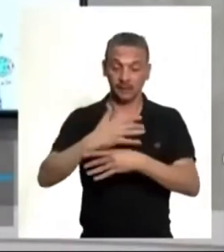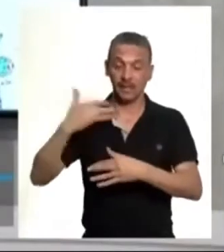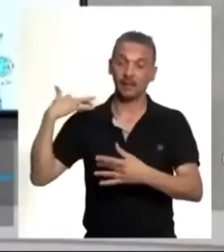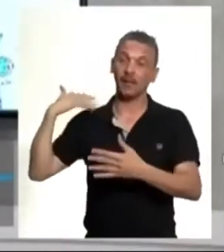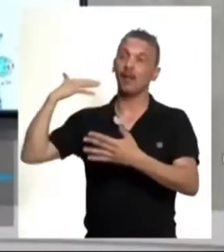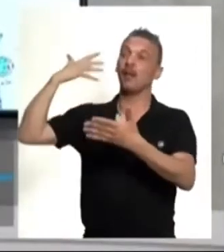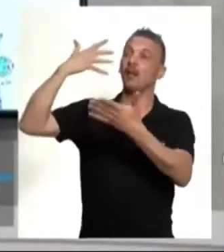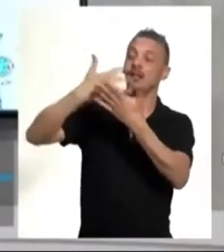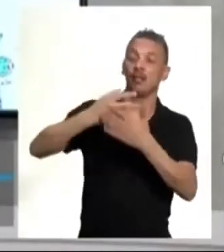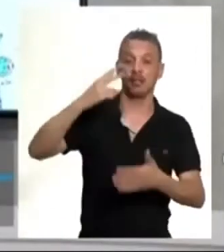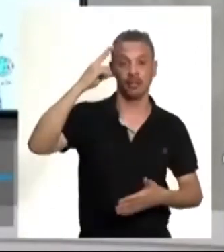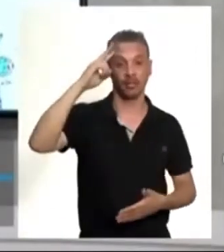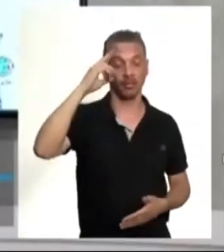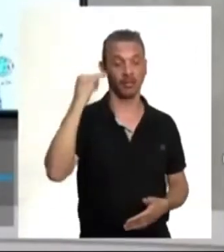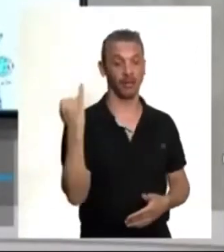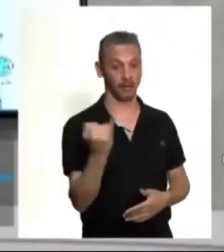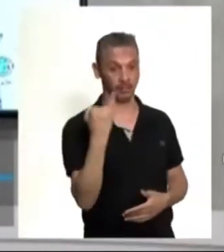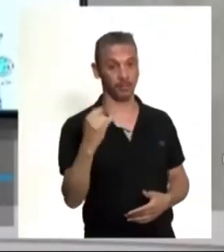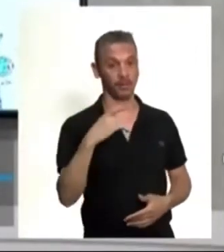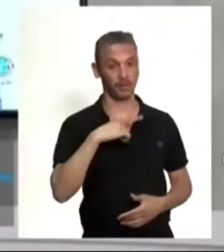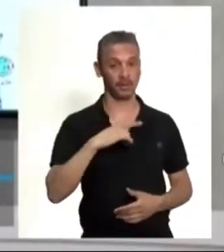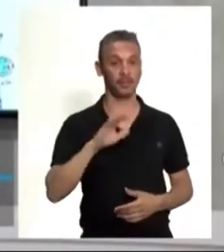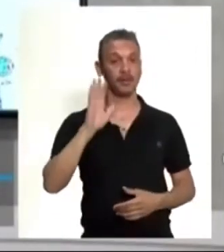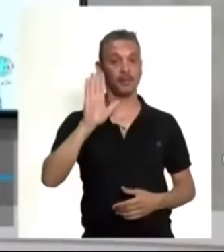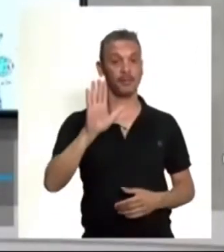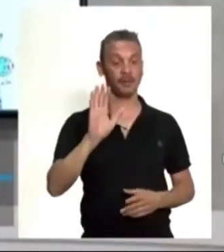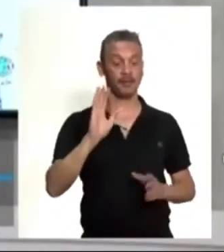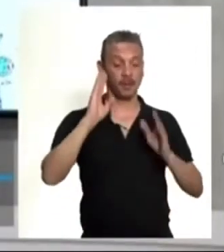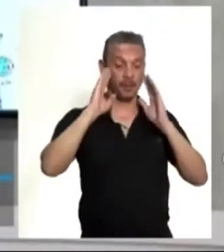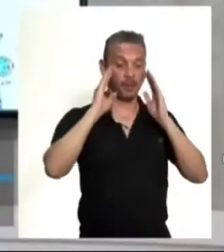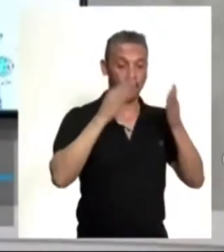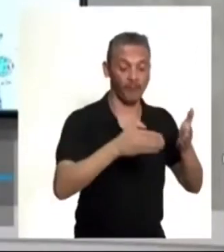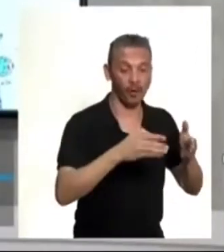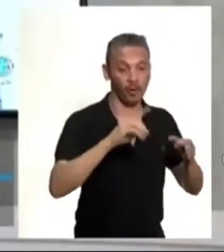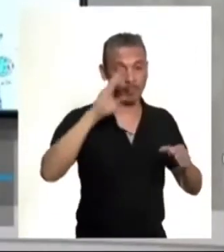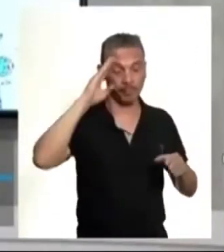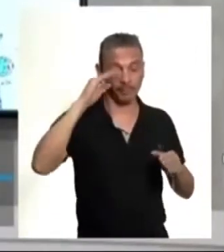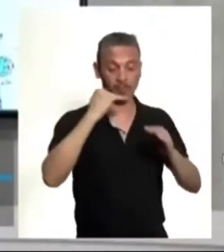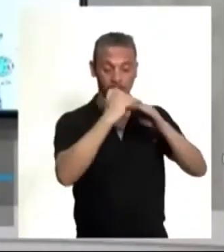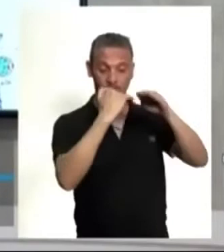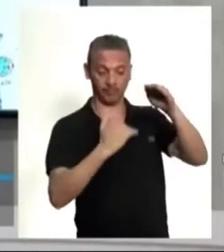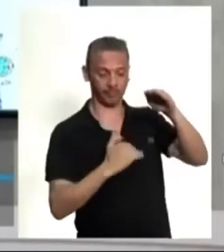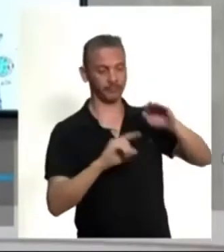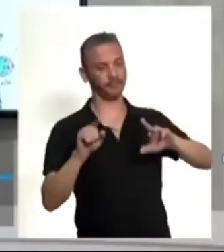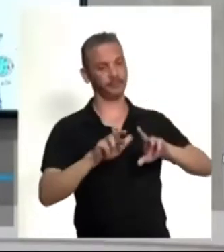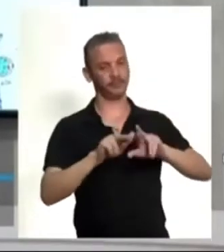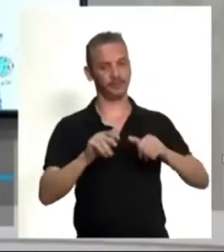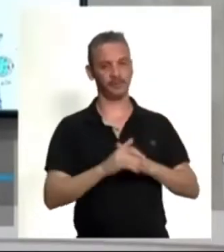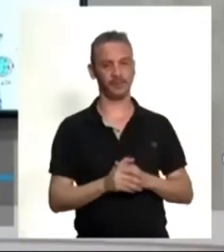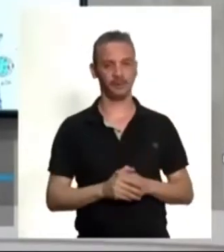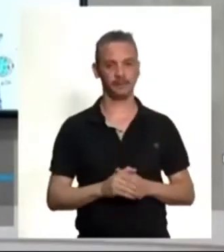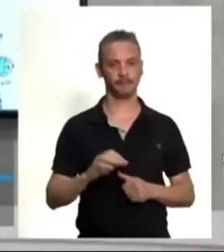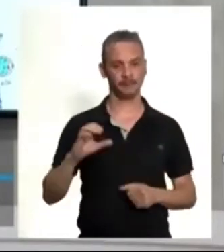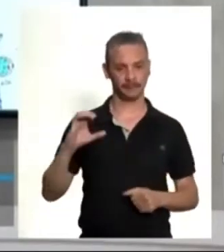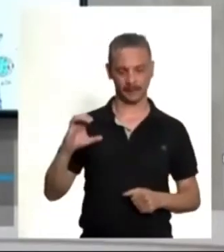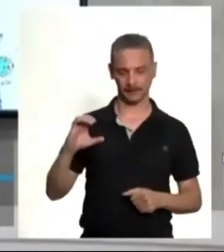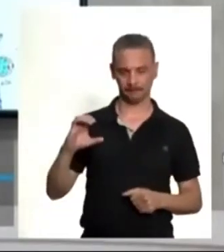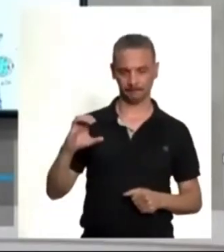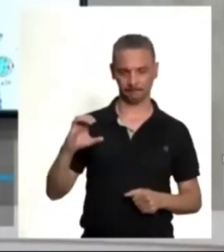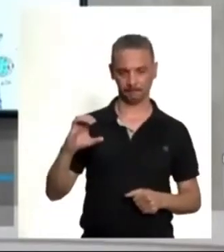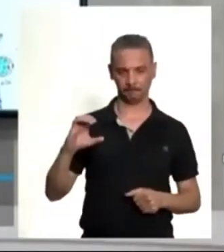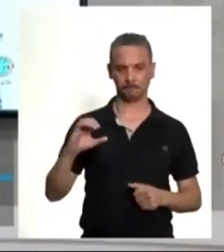são importantes para o contexto, mas não é isso que determina a hierarquia urbana. Letra C.